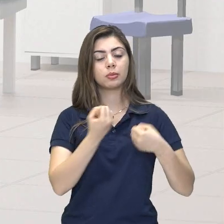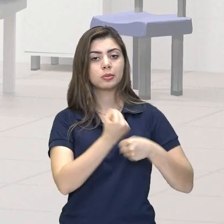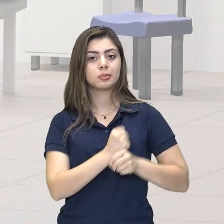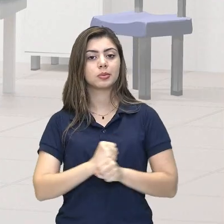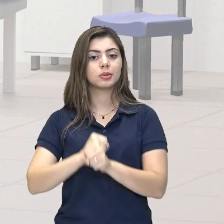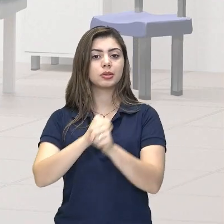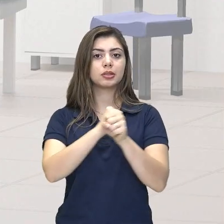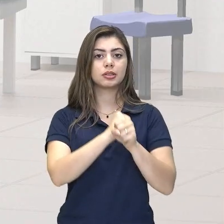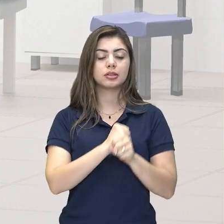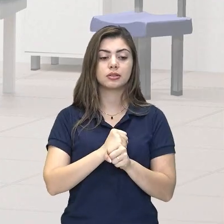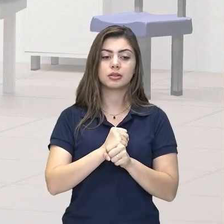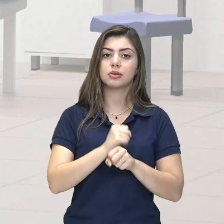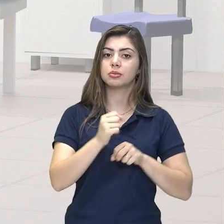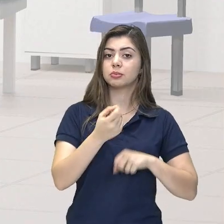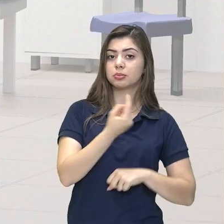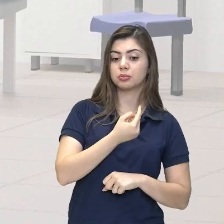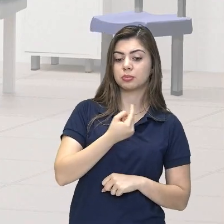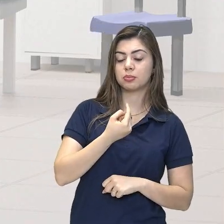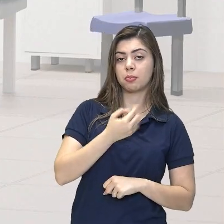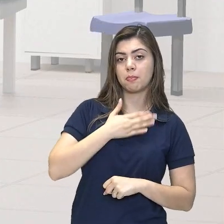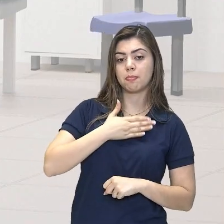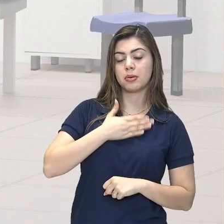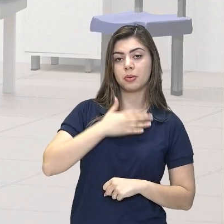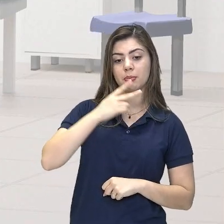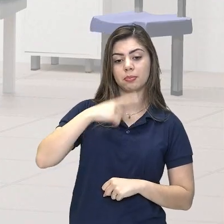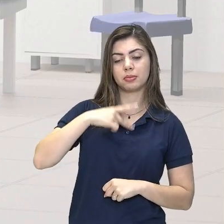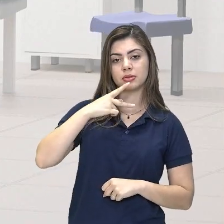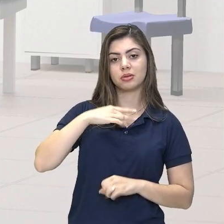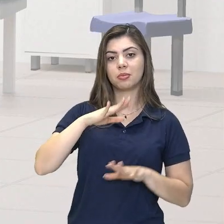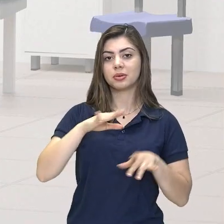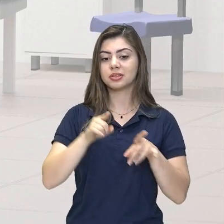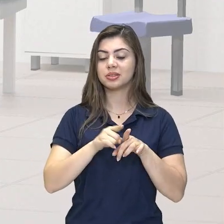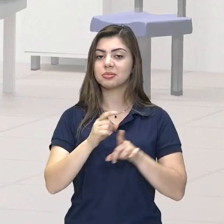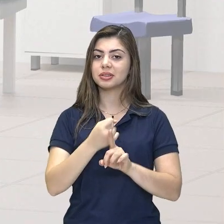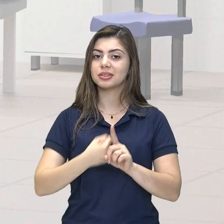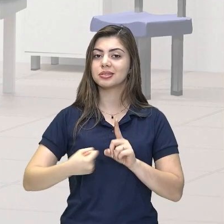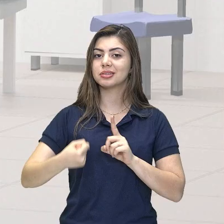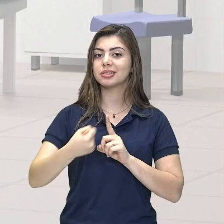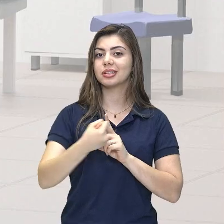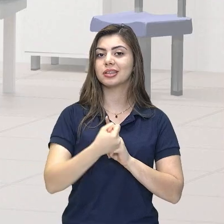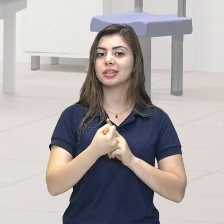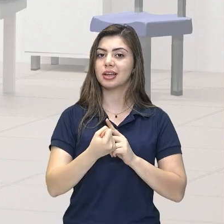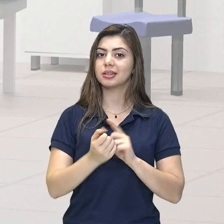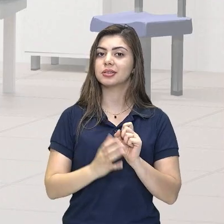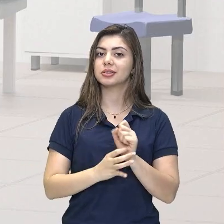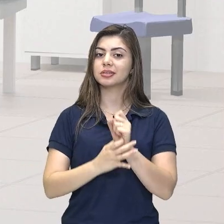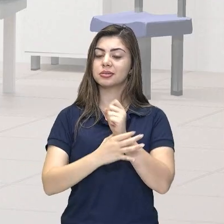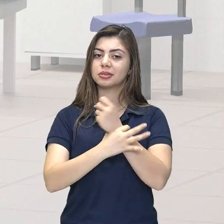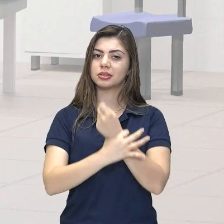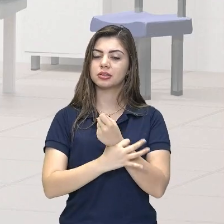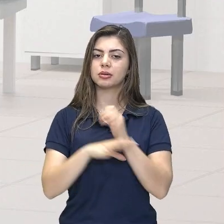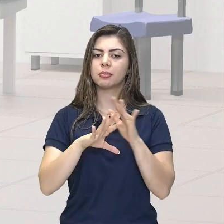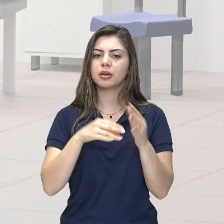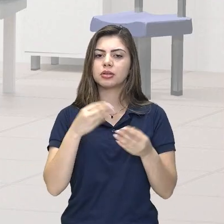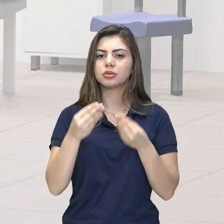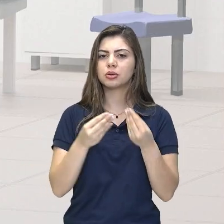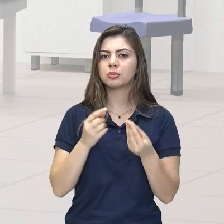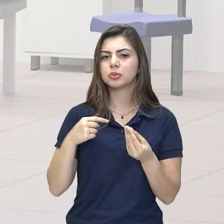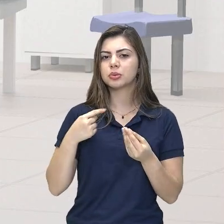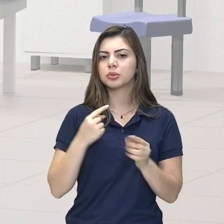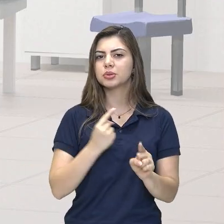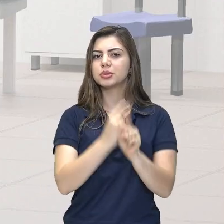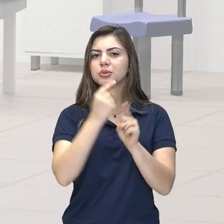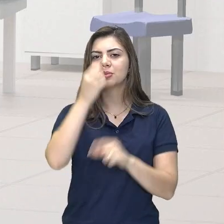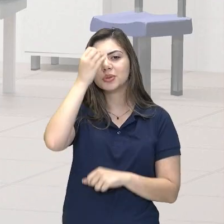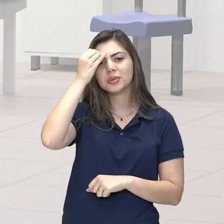proteção tanto individual quanto coletiva. Mas vamos observar agora como todo esse conhecimento foi construído. E antes